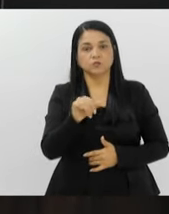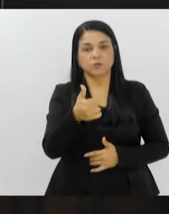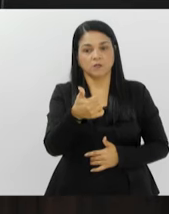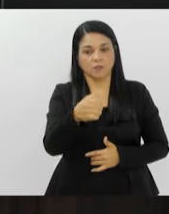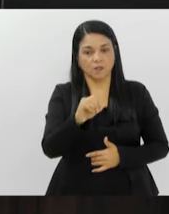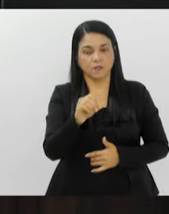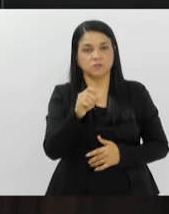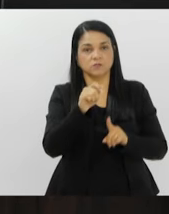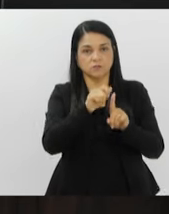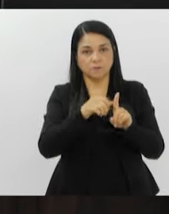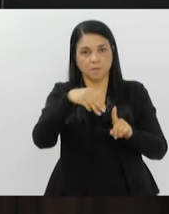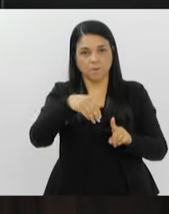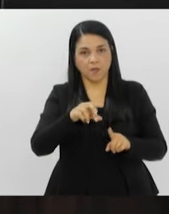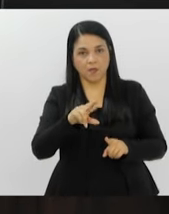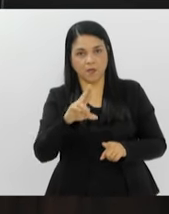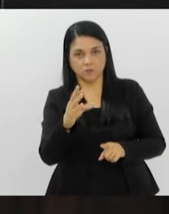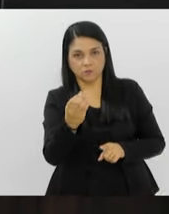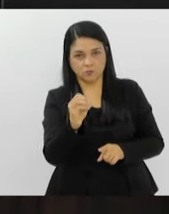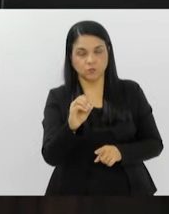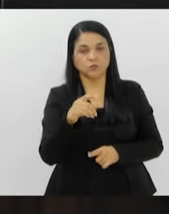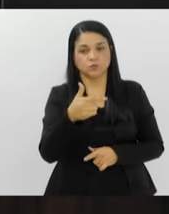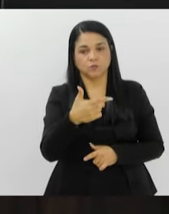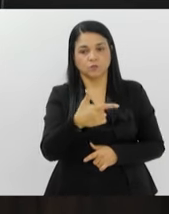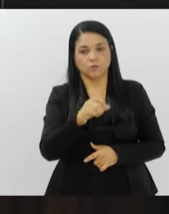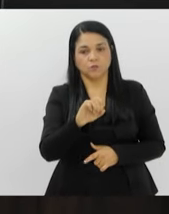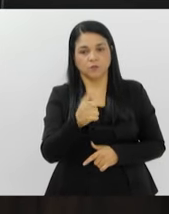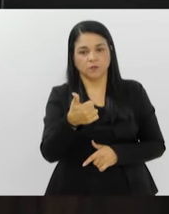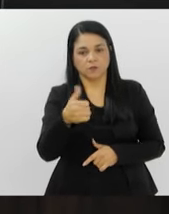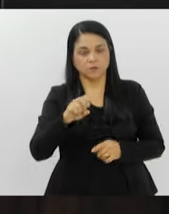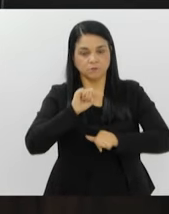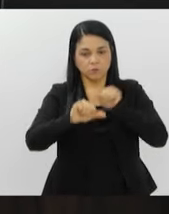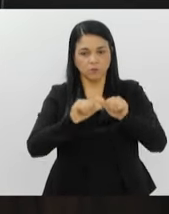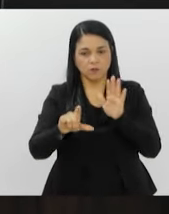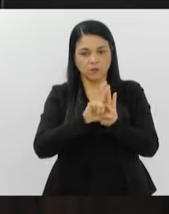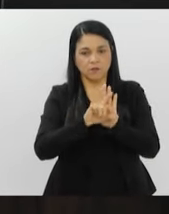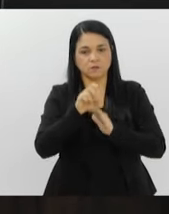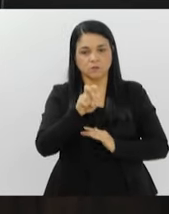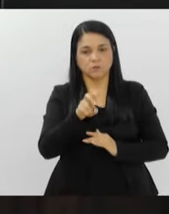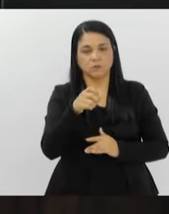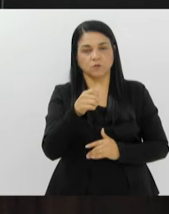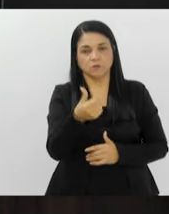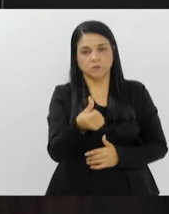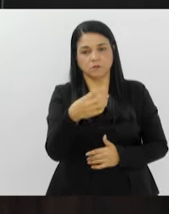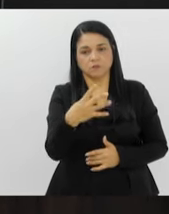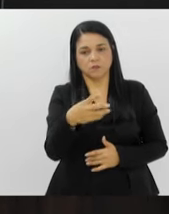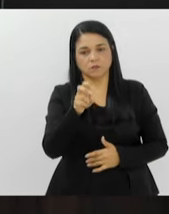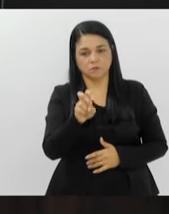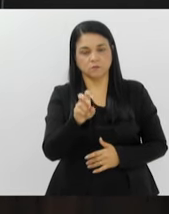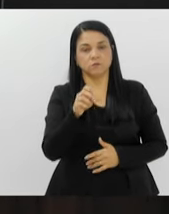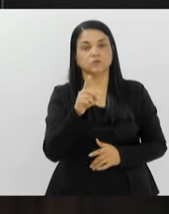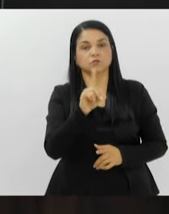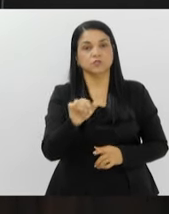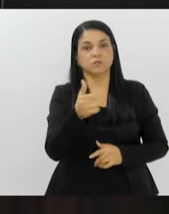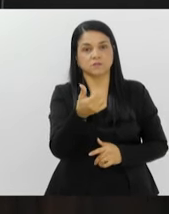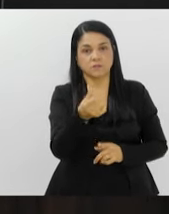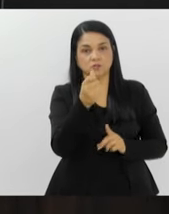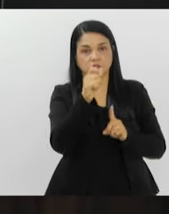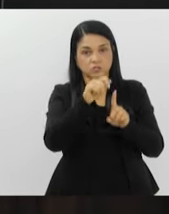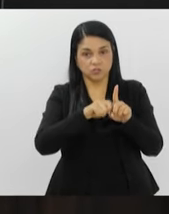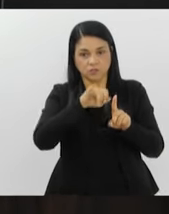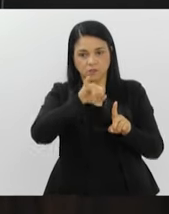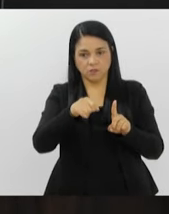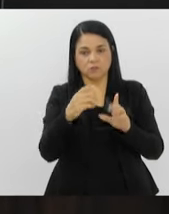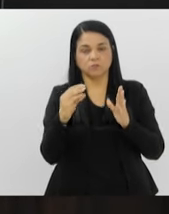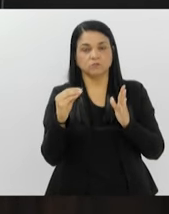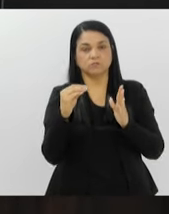2015 que alterou a lei 5645 de 6 de janeiro de 2010 para incluir no calendário Oficial do